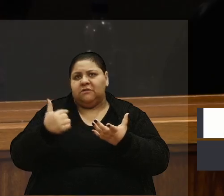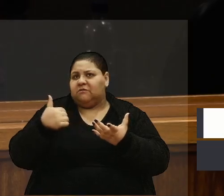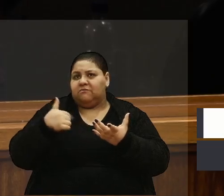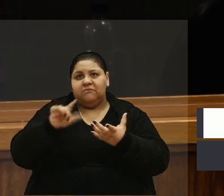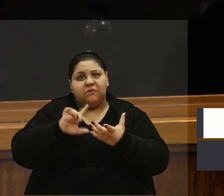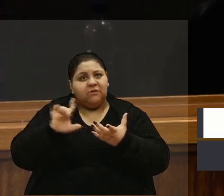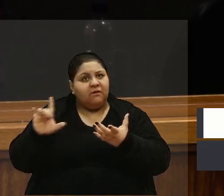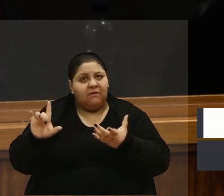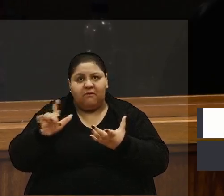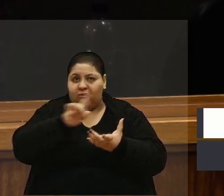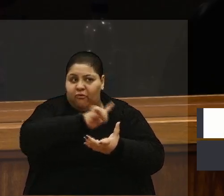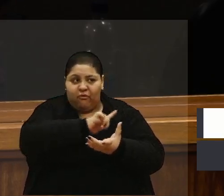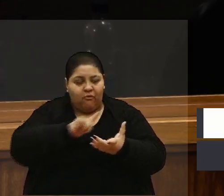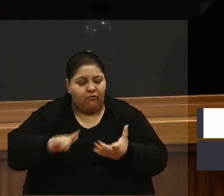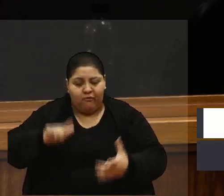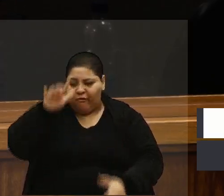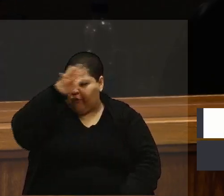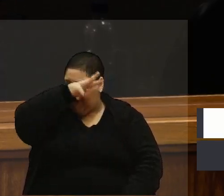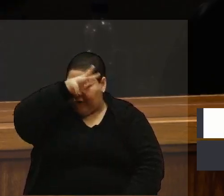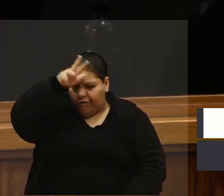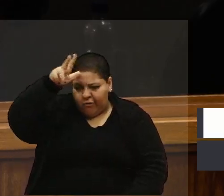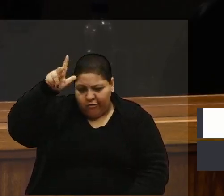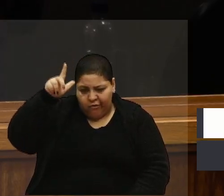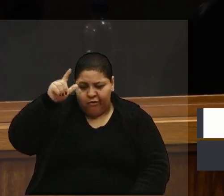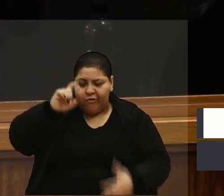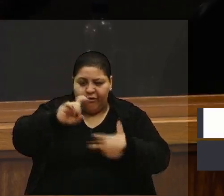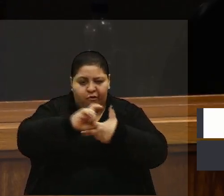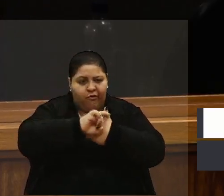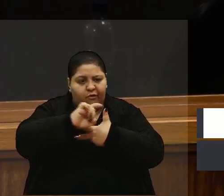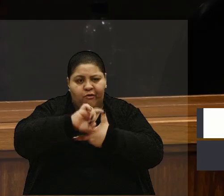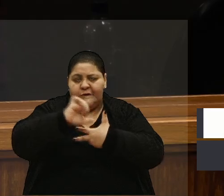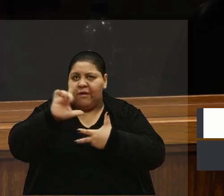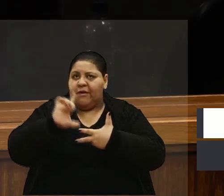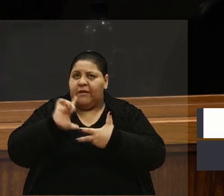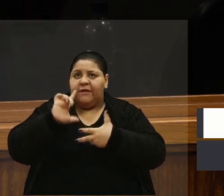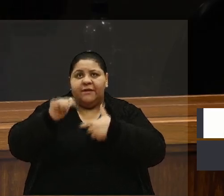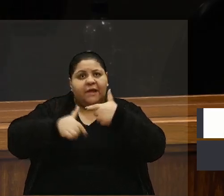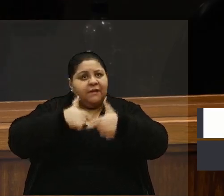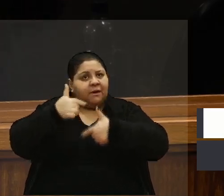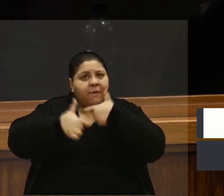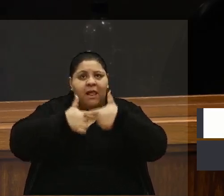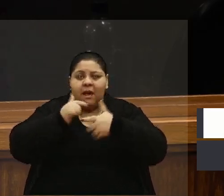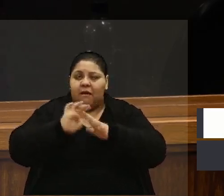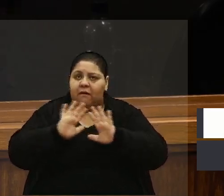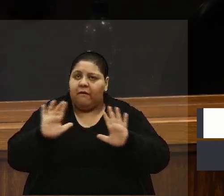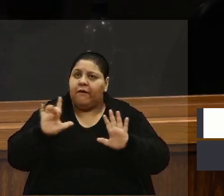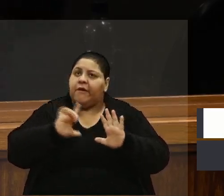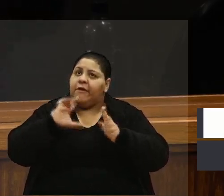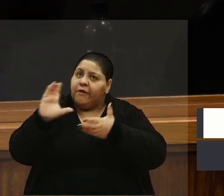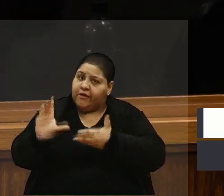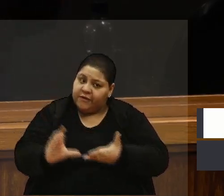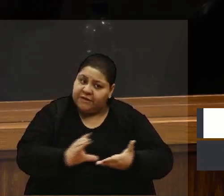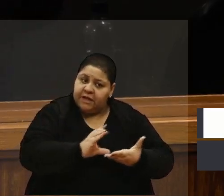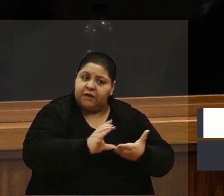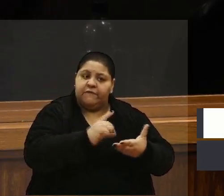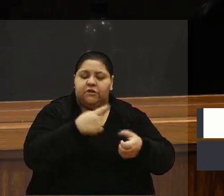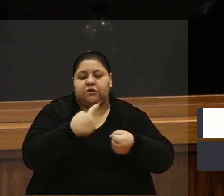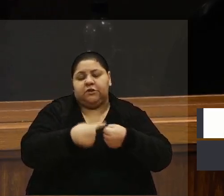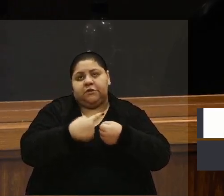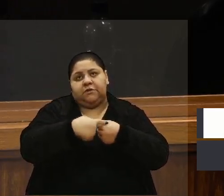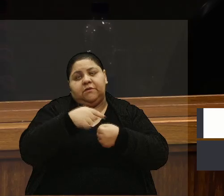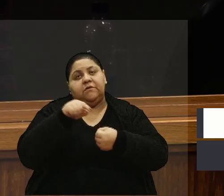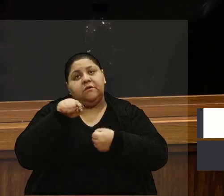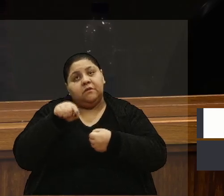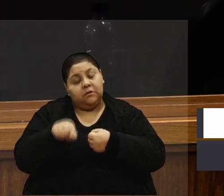assim que um governo municipal, que um executivo tem que governar, tem que investir na cidade. Então, isso